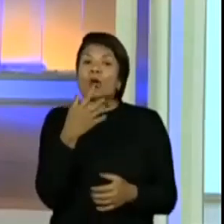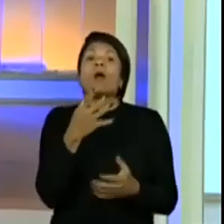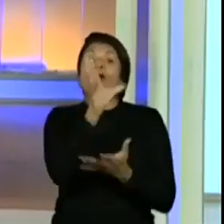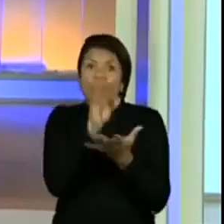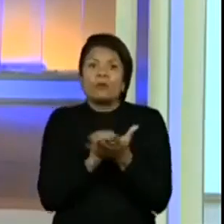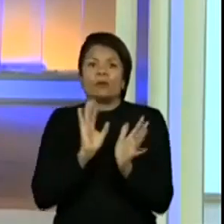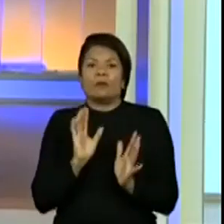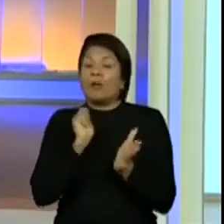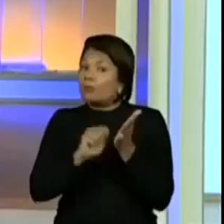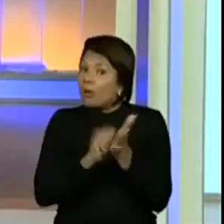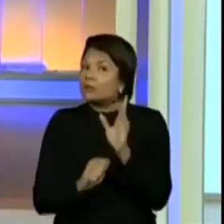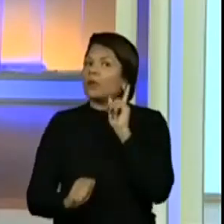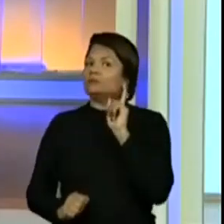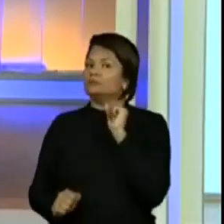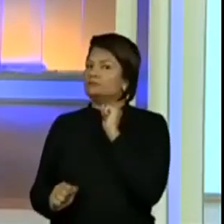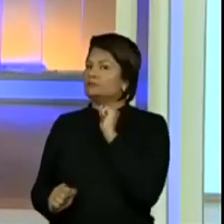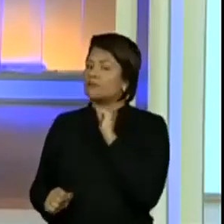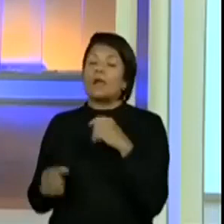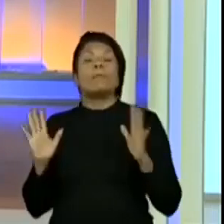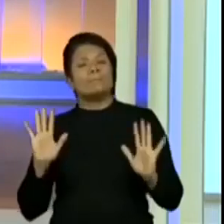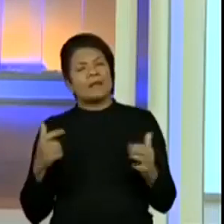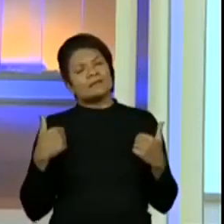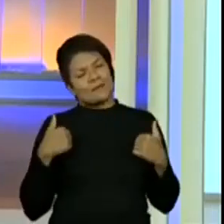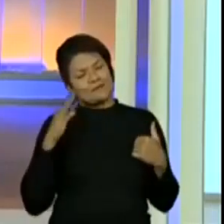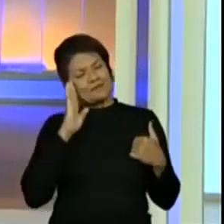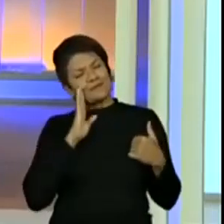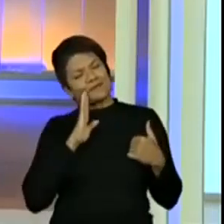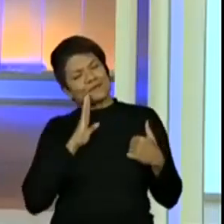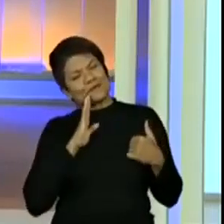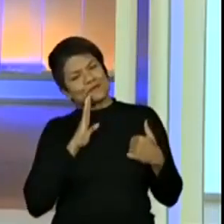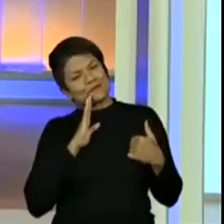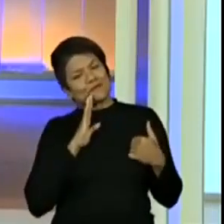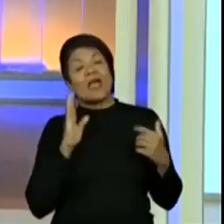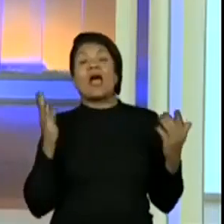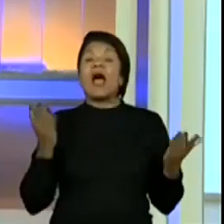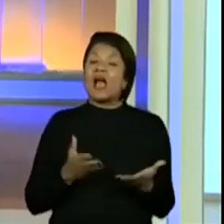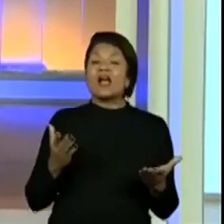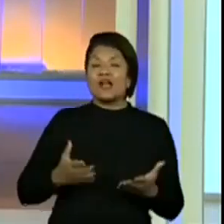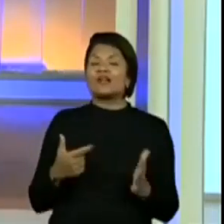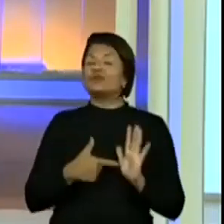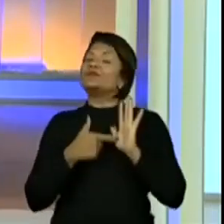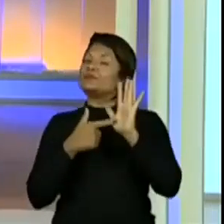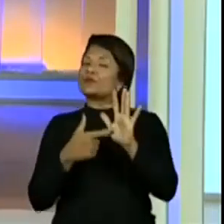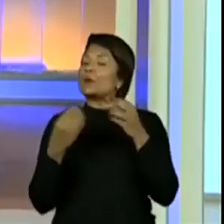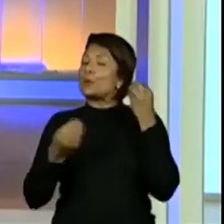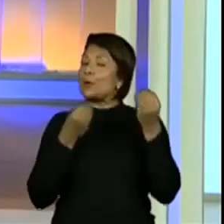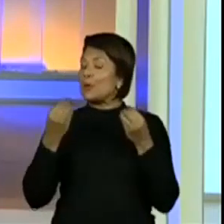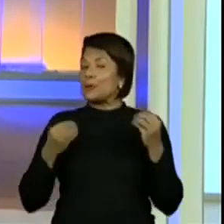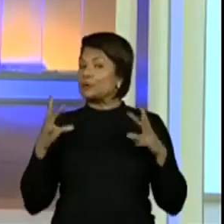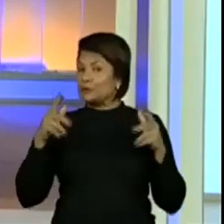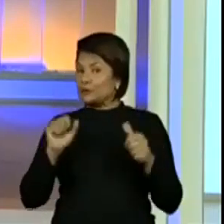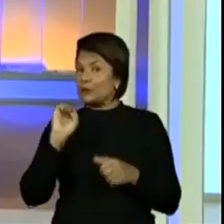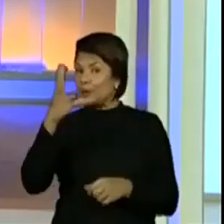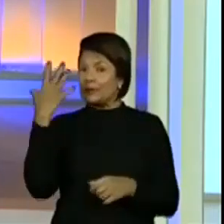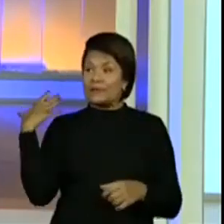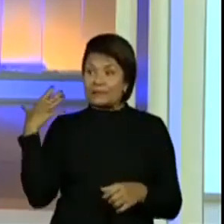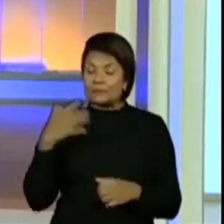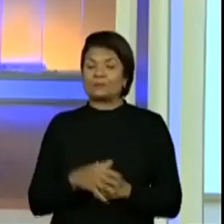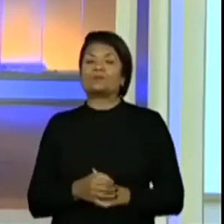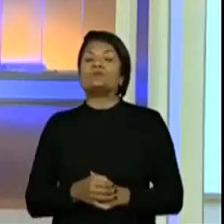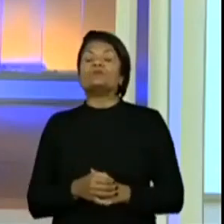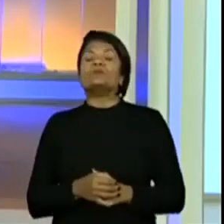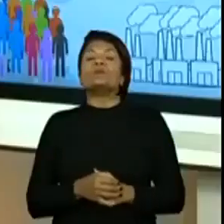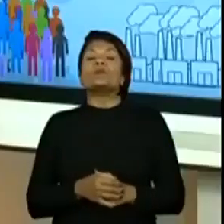bem? Como o professor ele é bonzinho, eu vou avançar aqui como tudo aconteceu. Eu vou construir com vocês